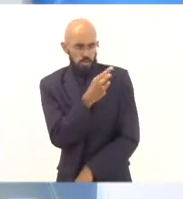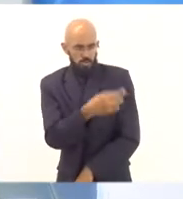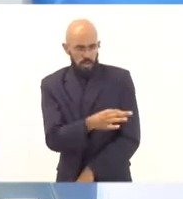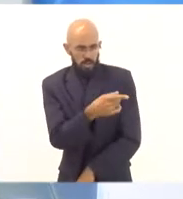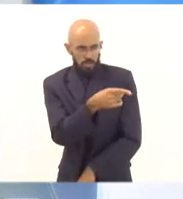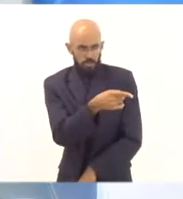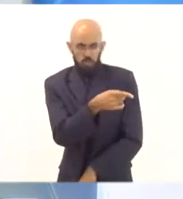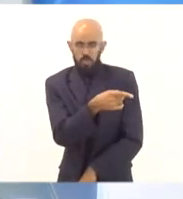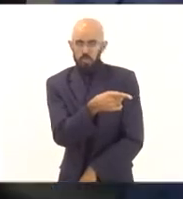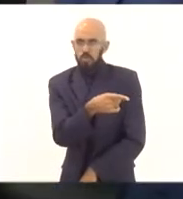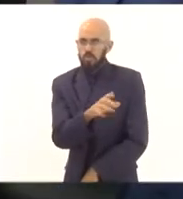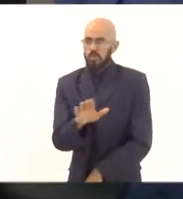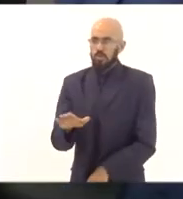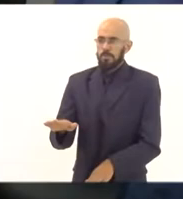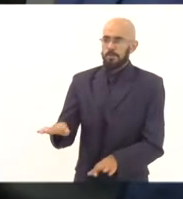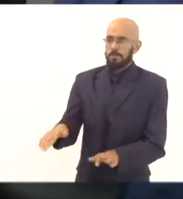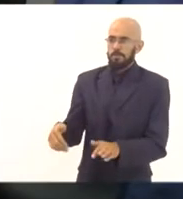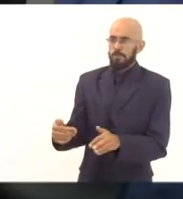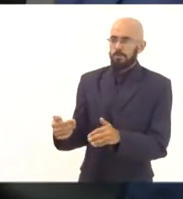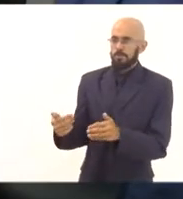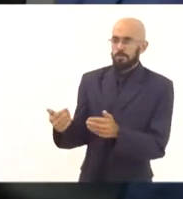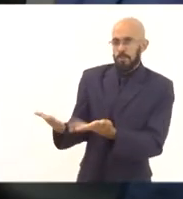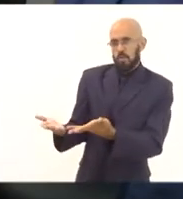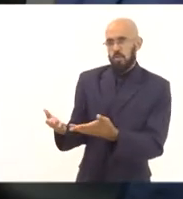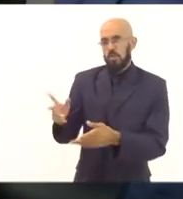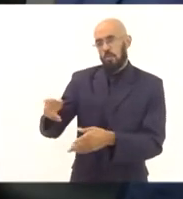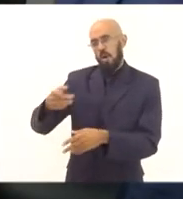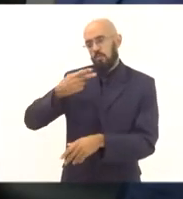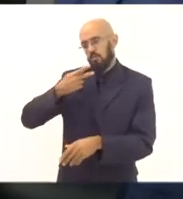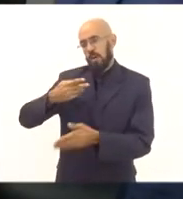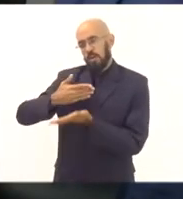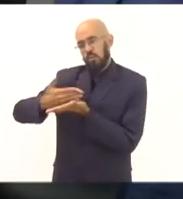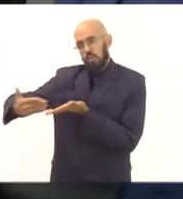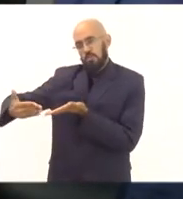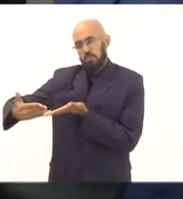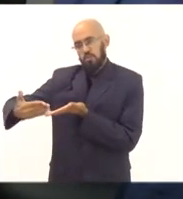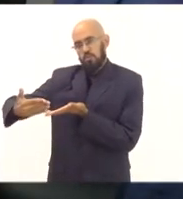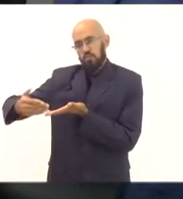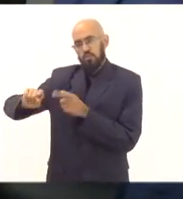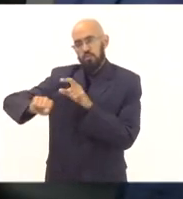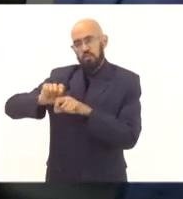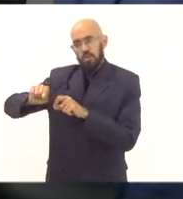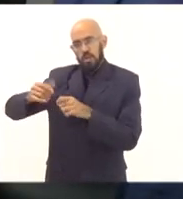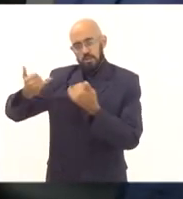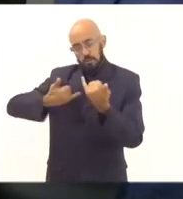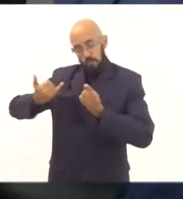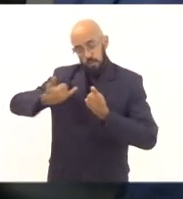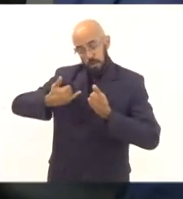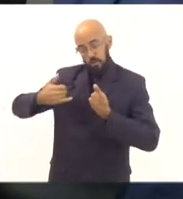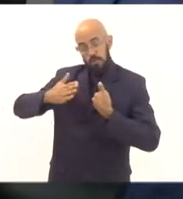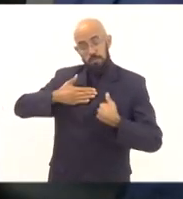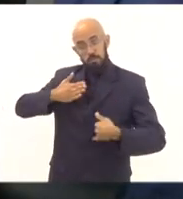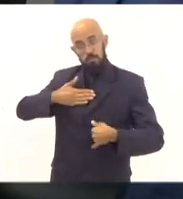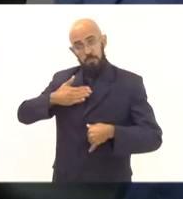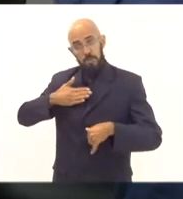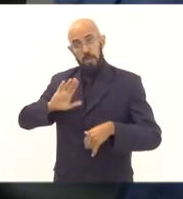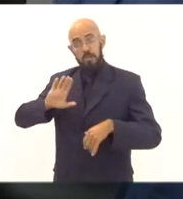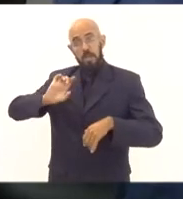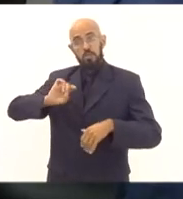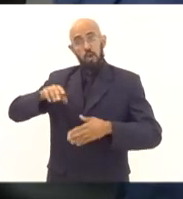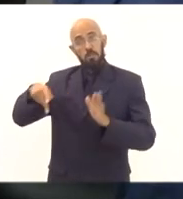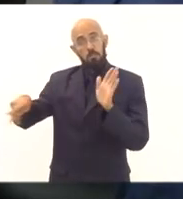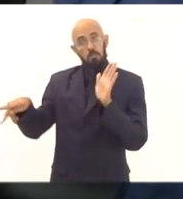todas as ações dele como assim como coloquei no inícios na as informações que eu tenho som